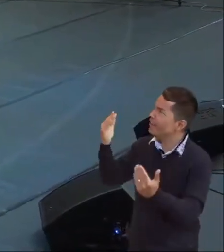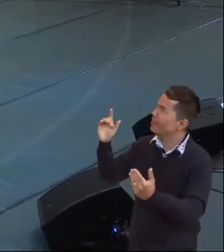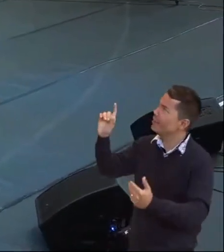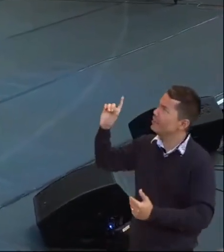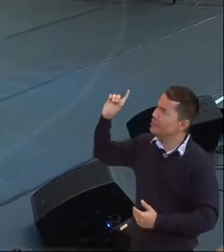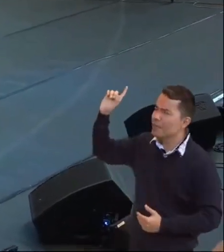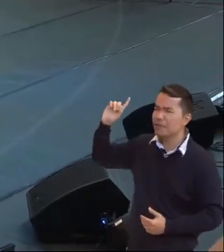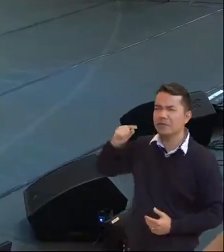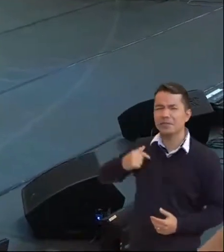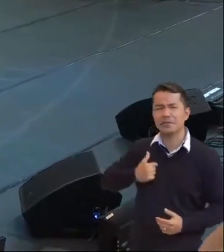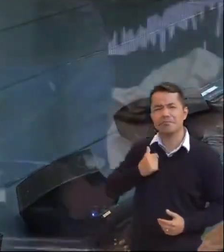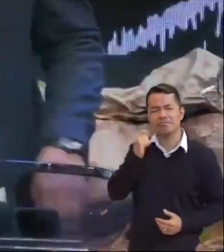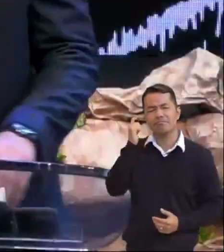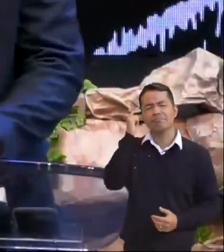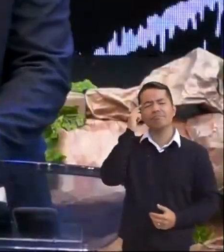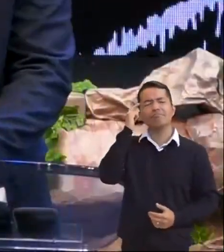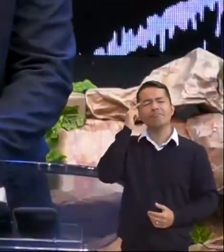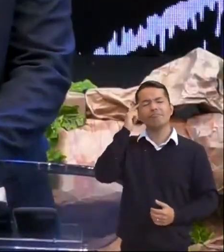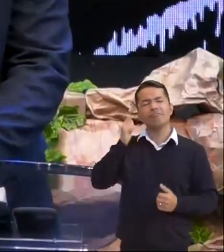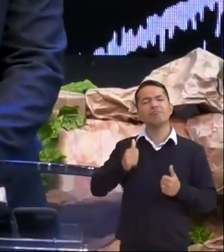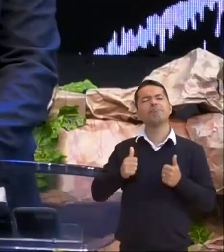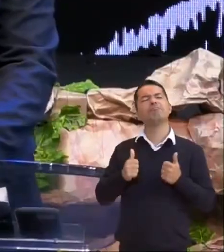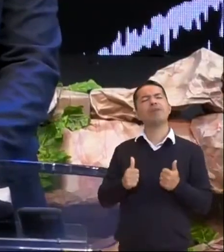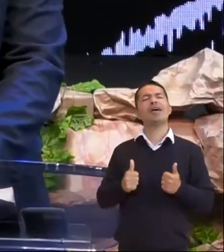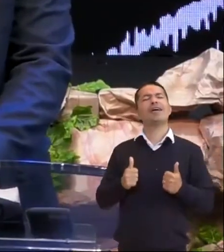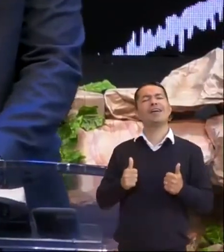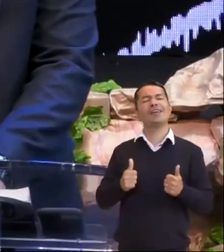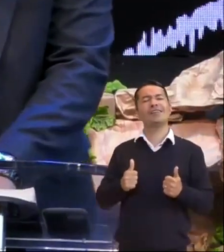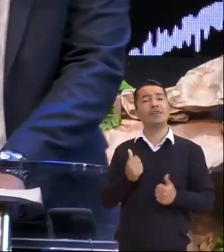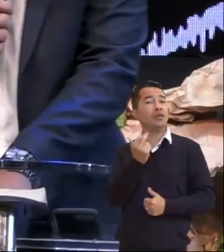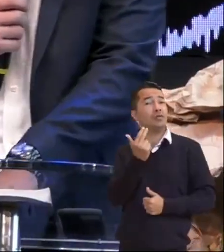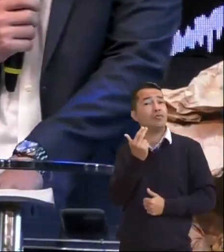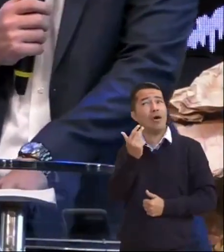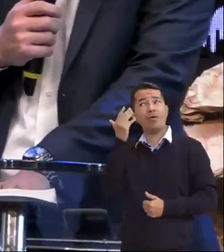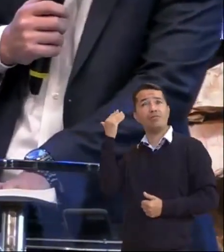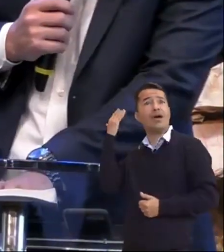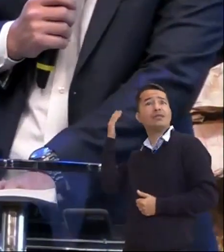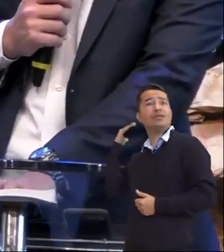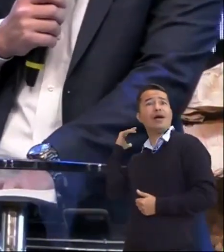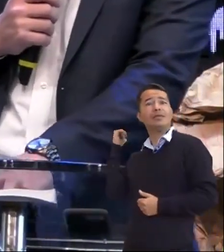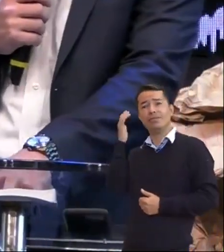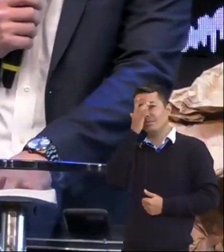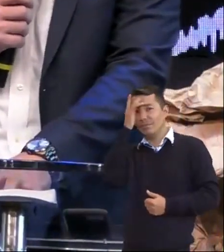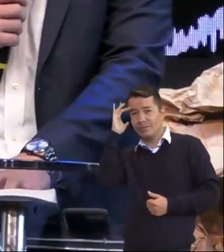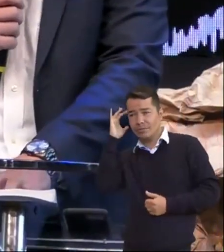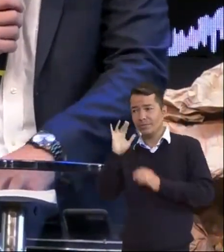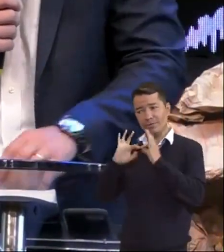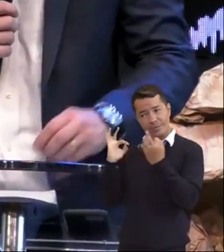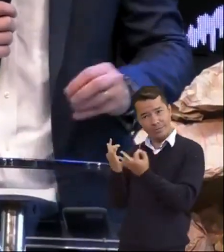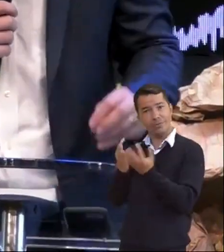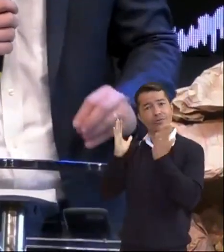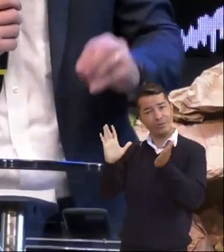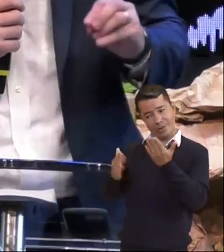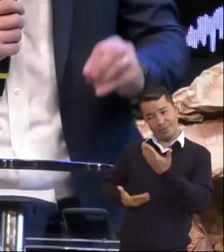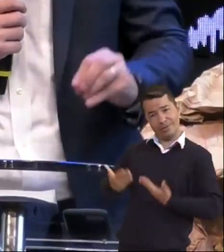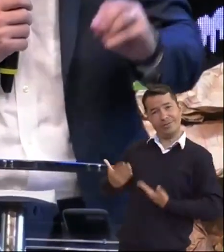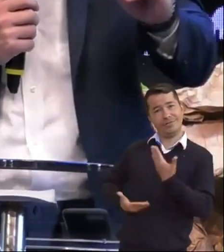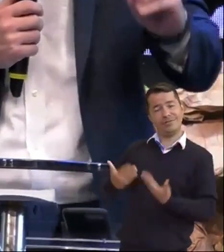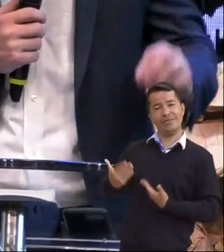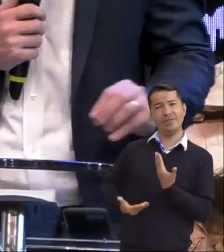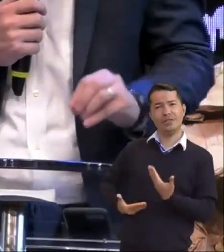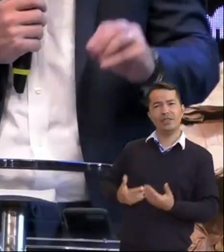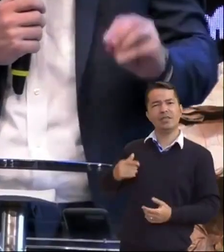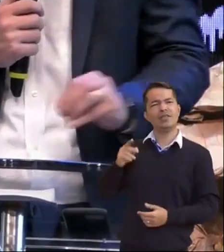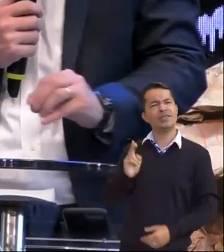consciência limpa, como servir os meus antepassados, ao lembrar-me constantemente de você,